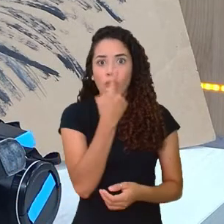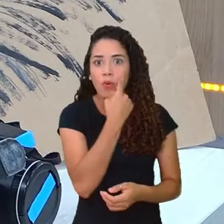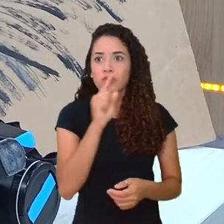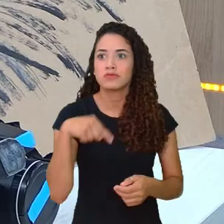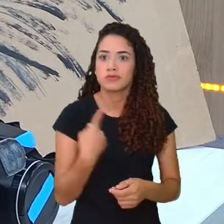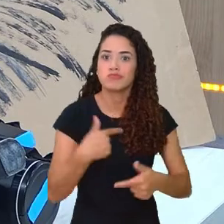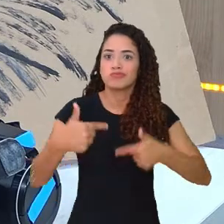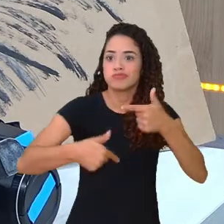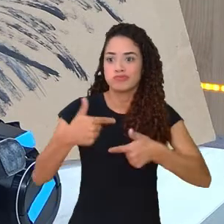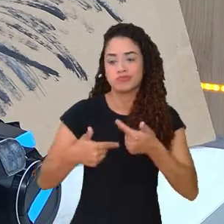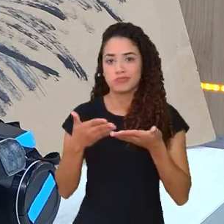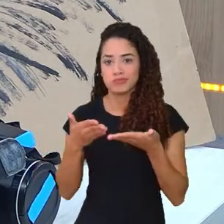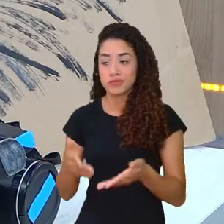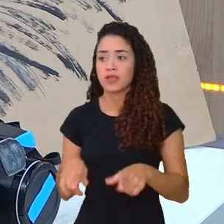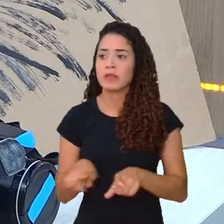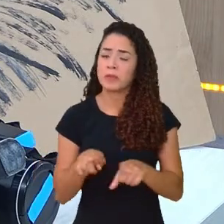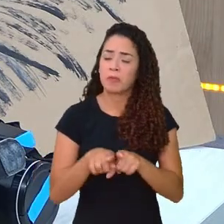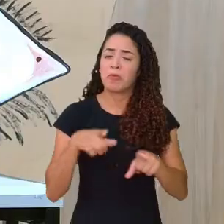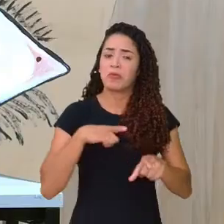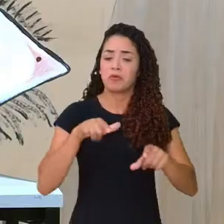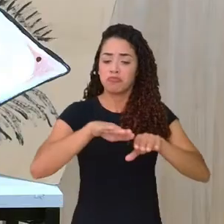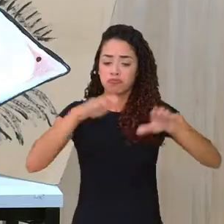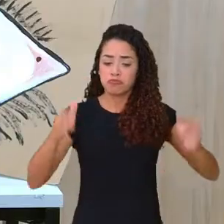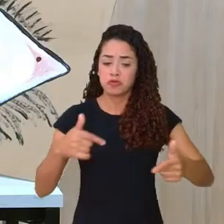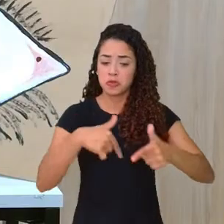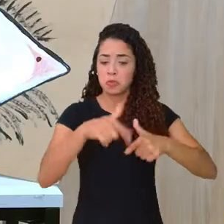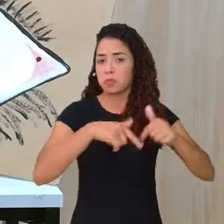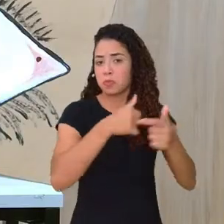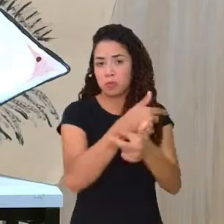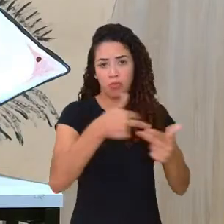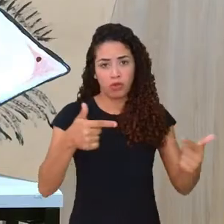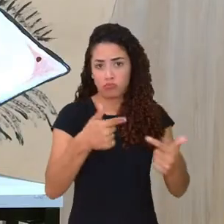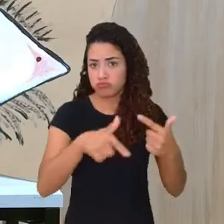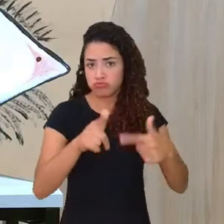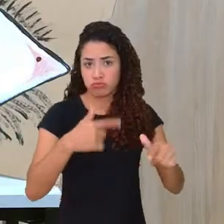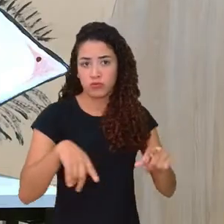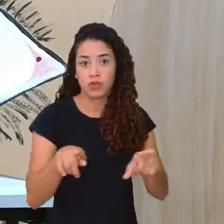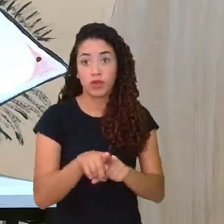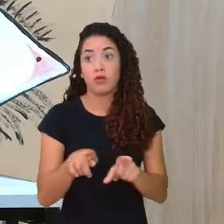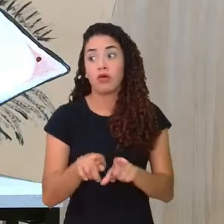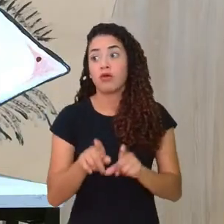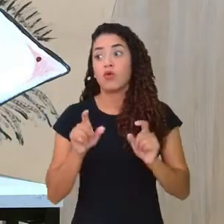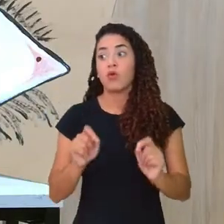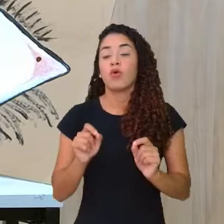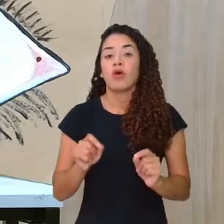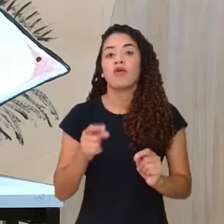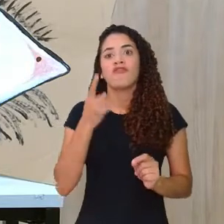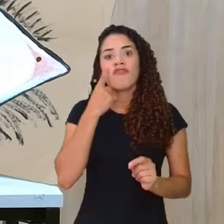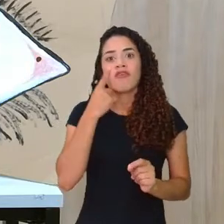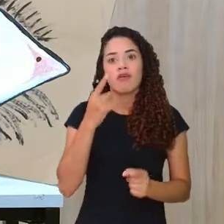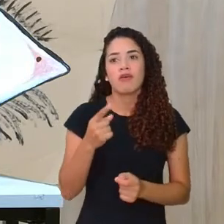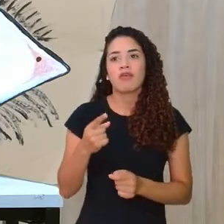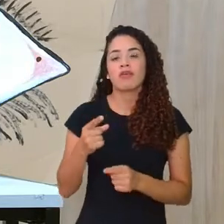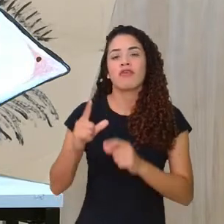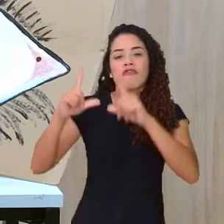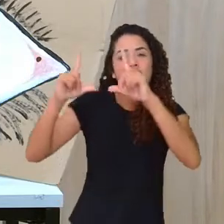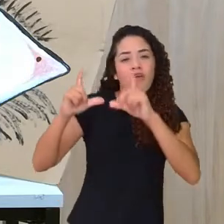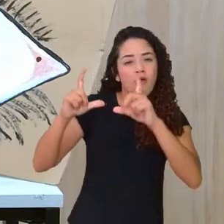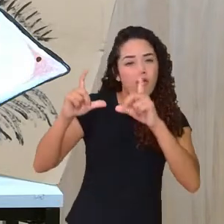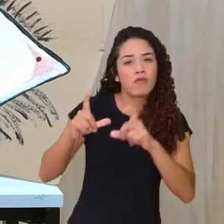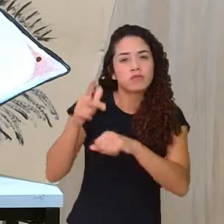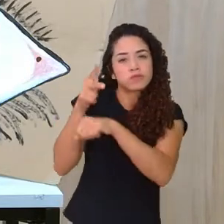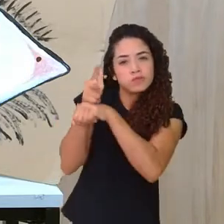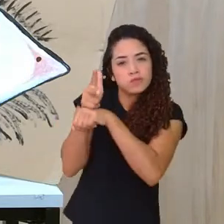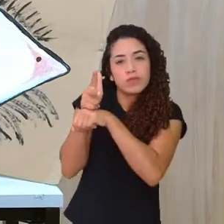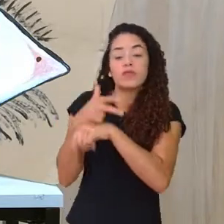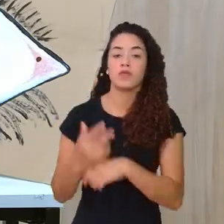ele também. E na minha mesa tem alguns materiais. Um deles também bem curioso, que é a máquina fotográfica. Então, também tem uma aqui